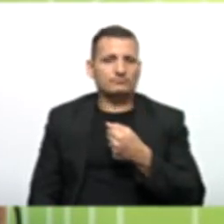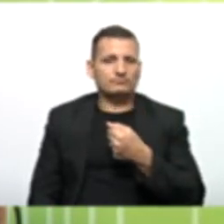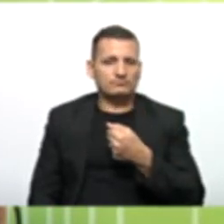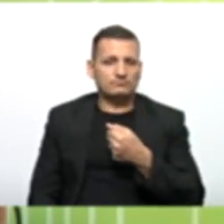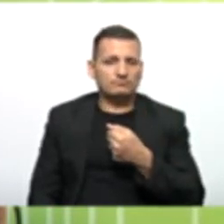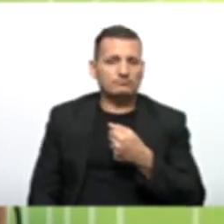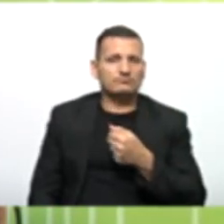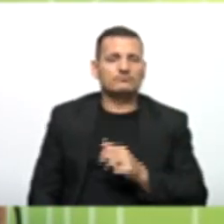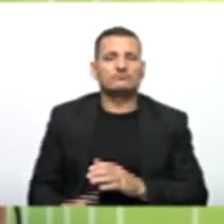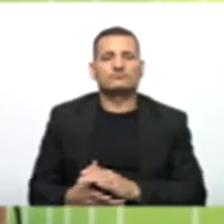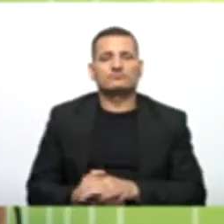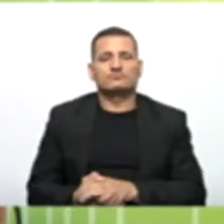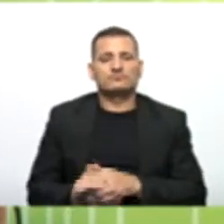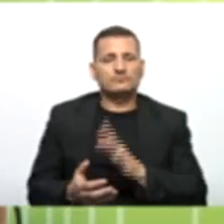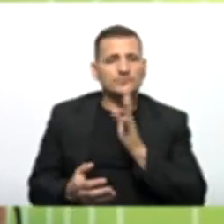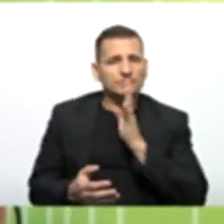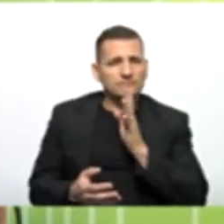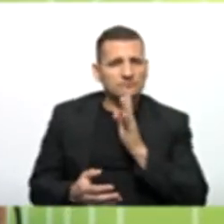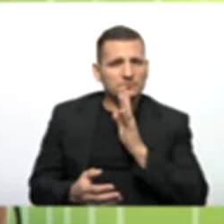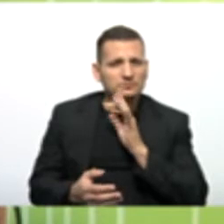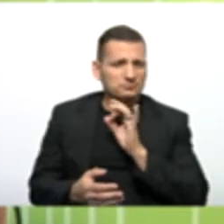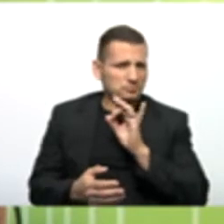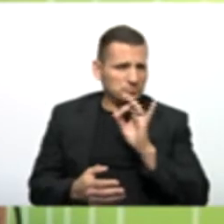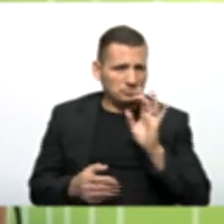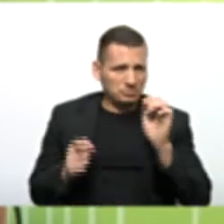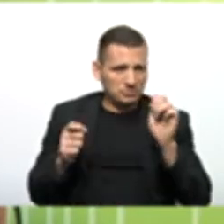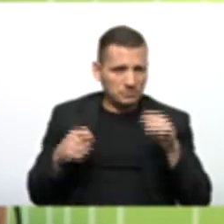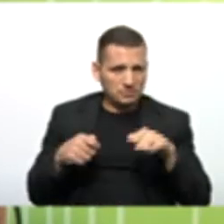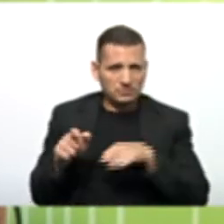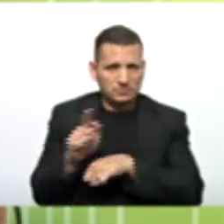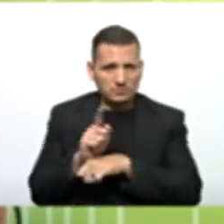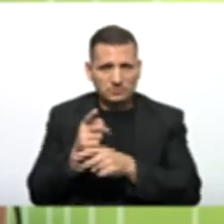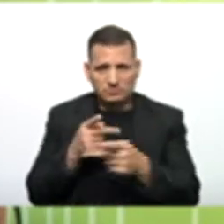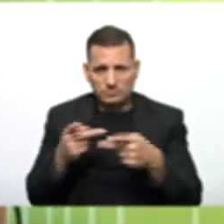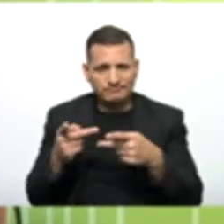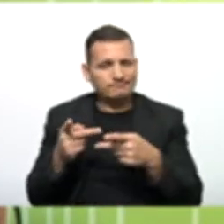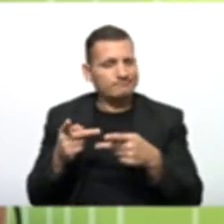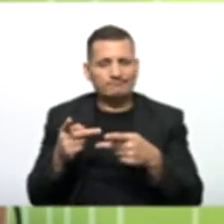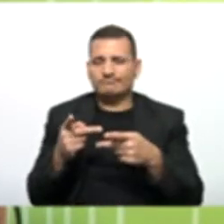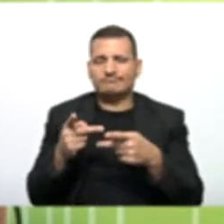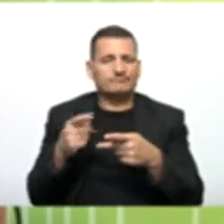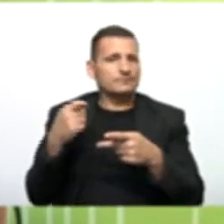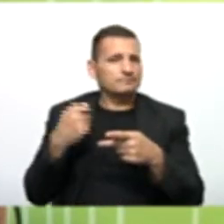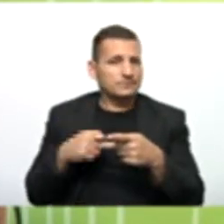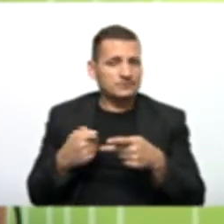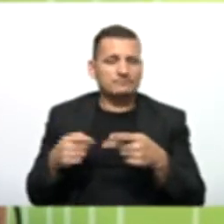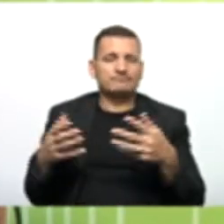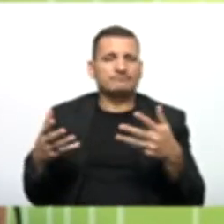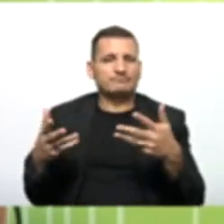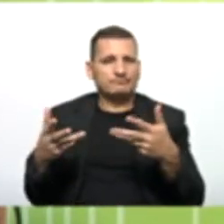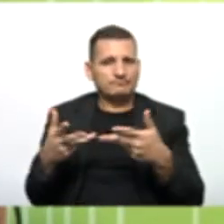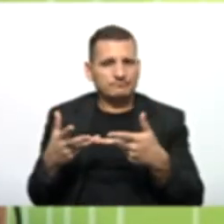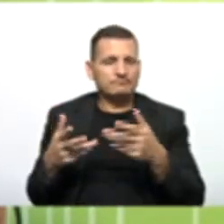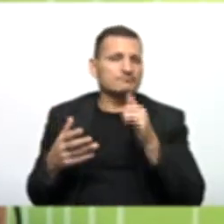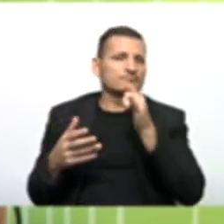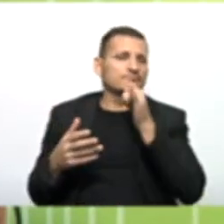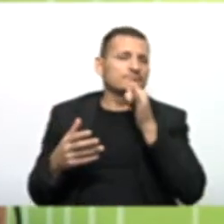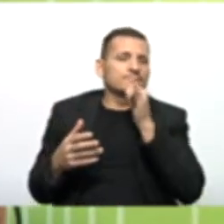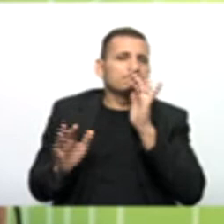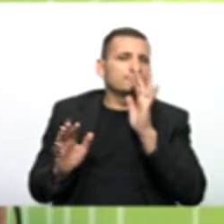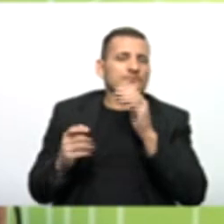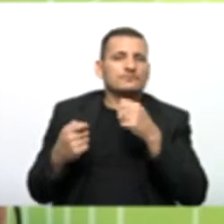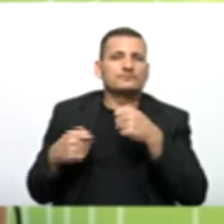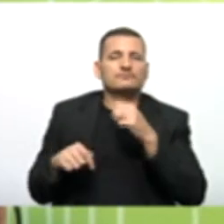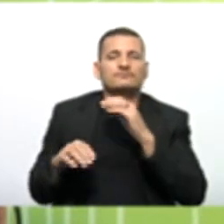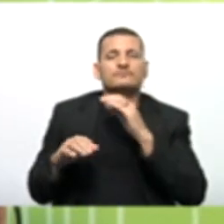não é o único requisito para você fazer o gerenciamento de projetos, beleza? Eu vou dar um exemplo aqui, eu preciso me comunicar, a cooperativa aqui